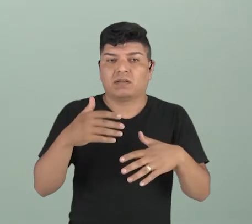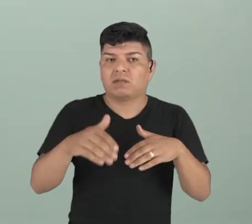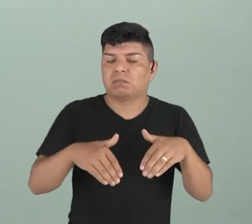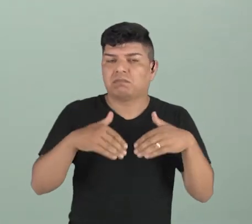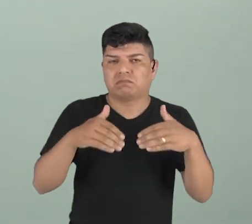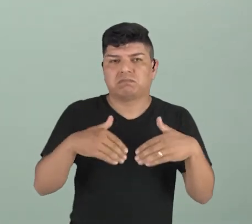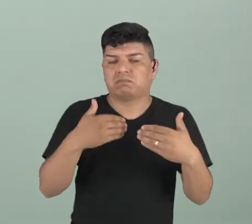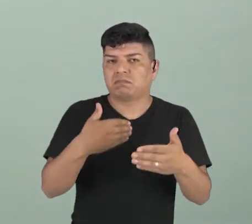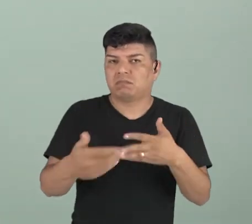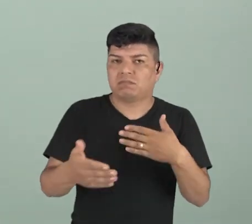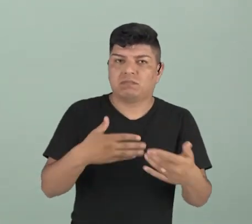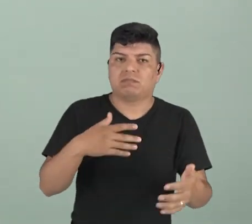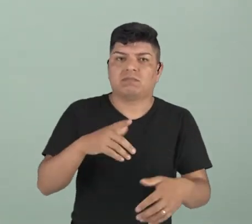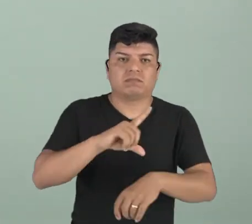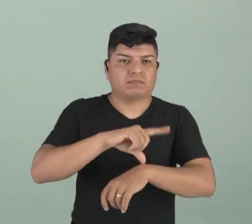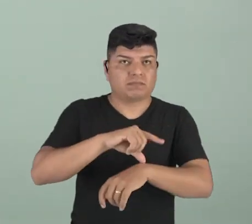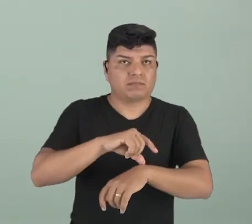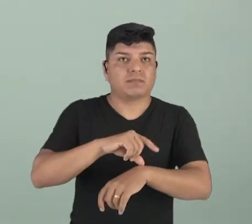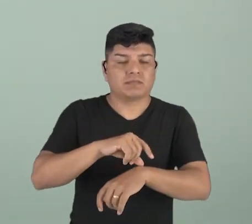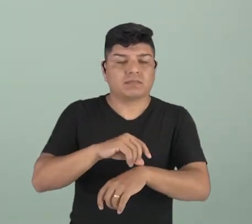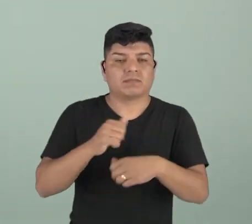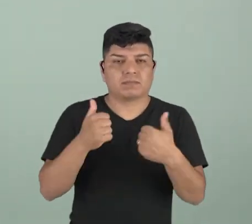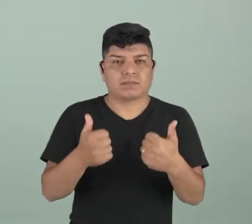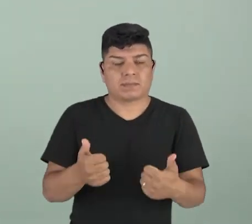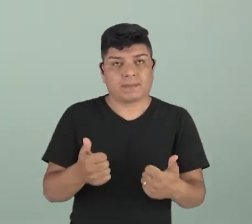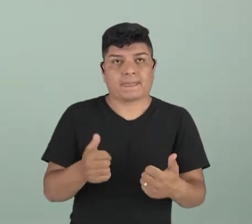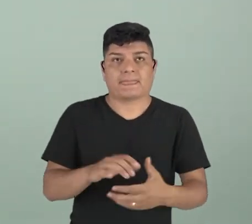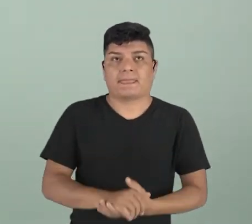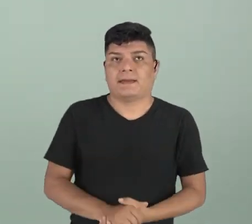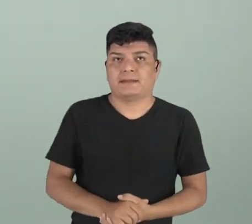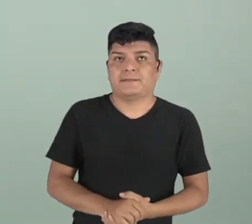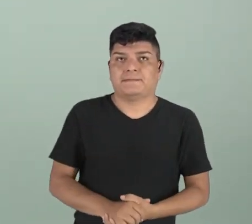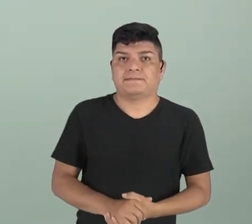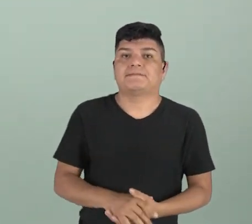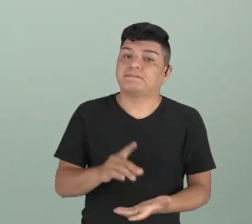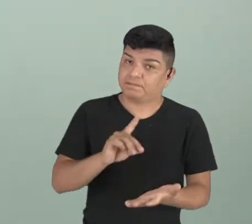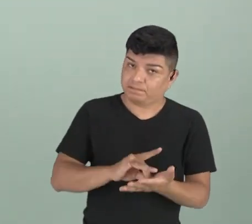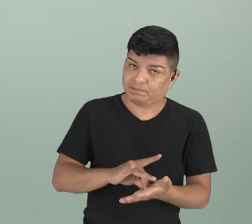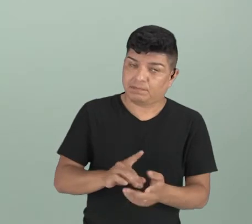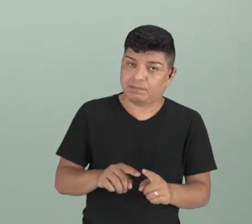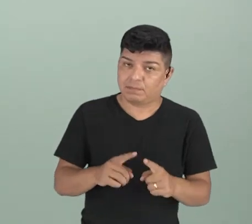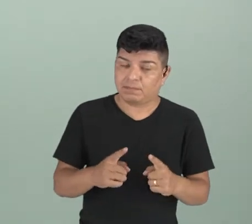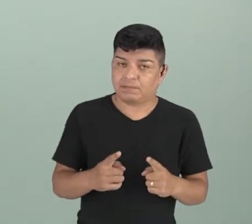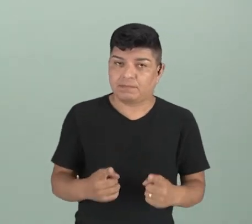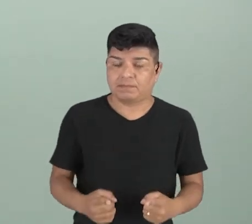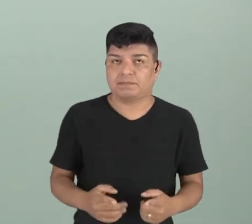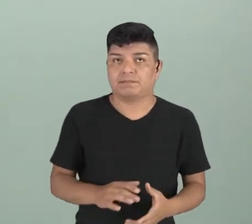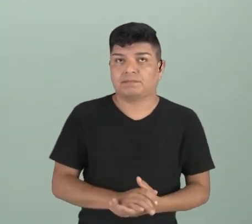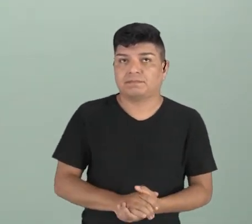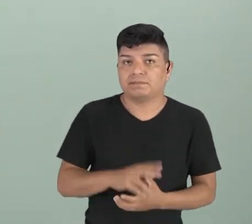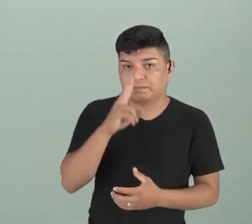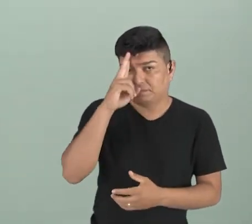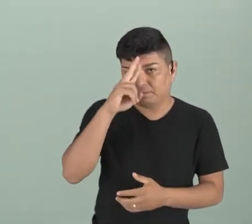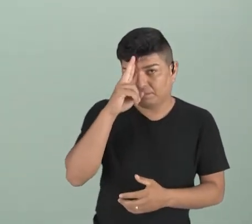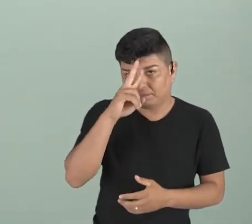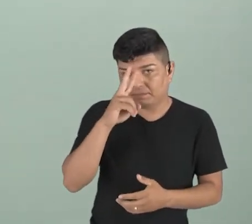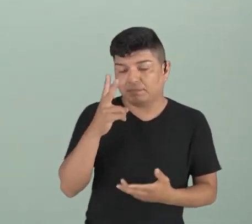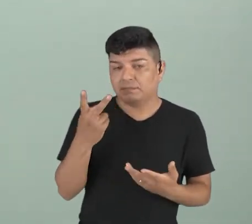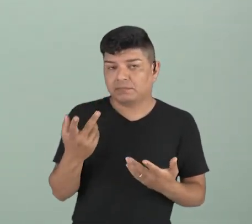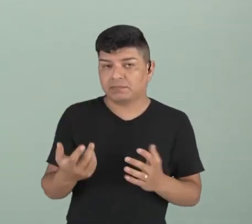que você se interessar, não é verdade? Muito bem, você de certo modo tem razão. Mas, lembrando, como